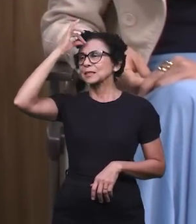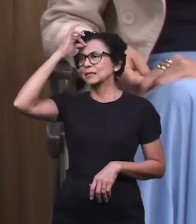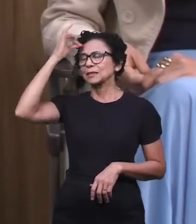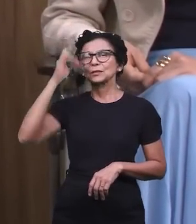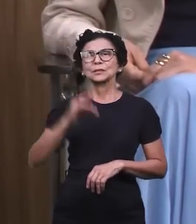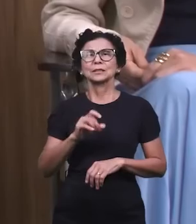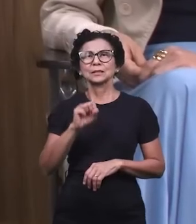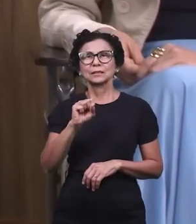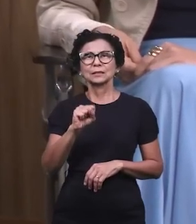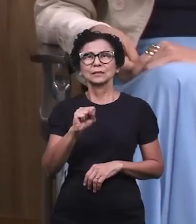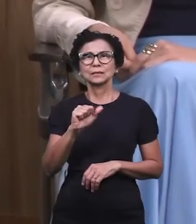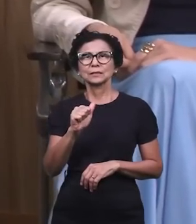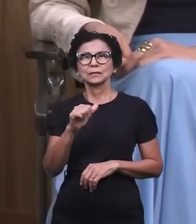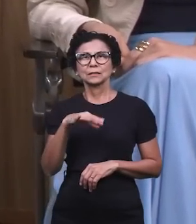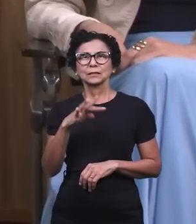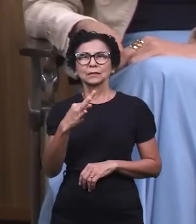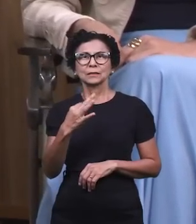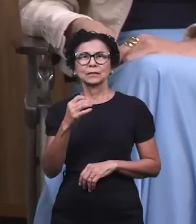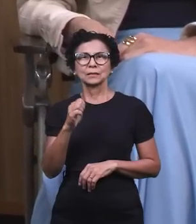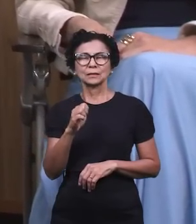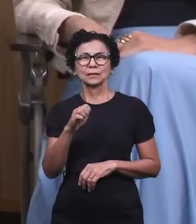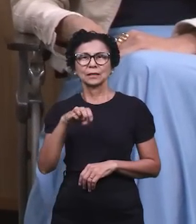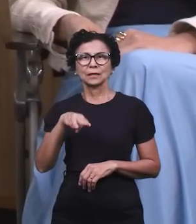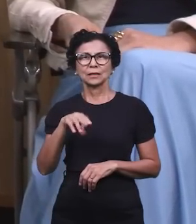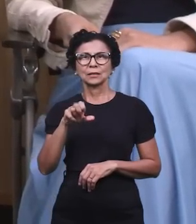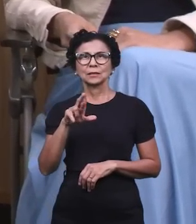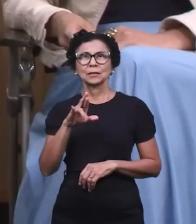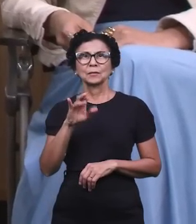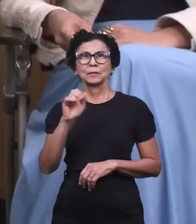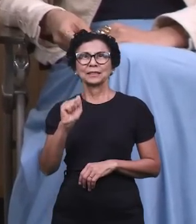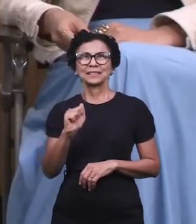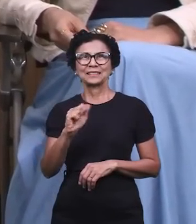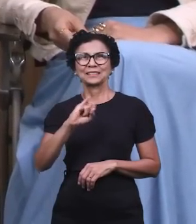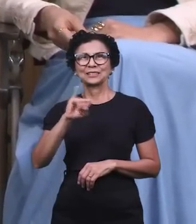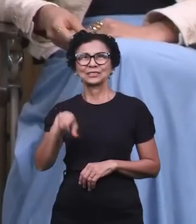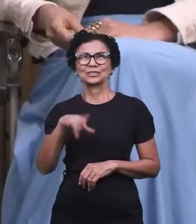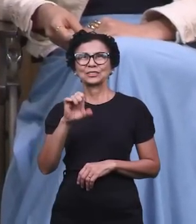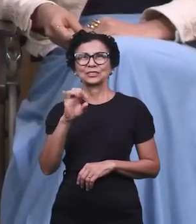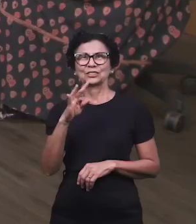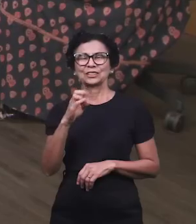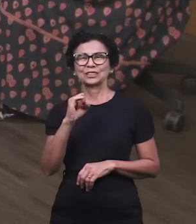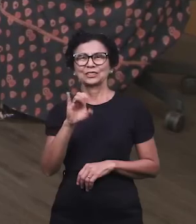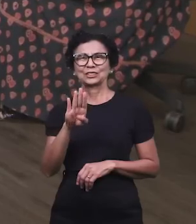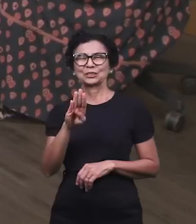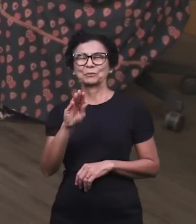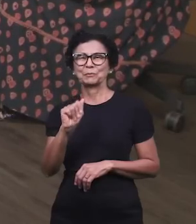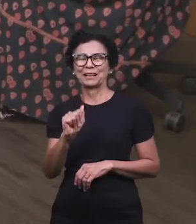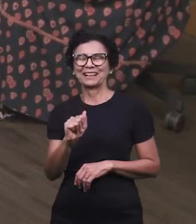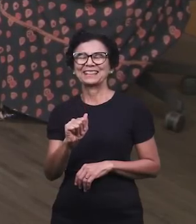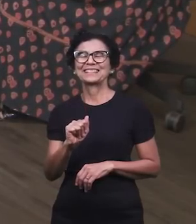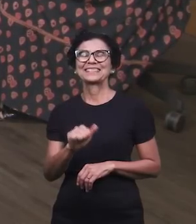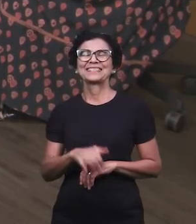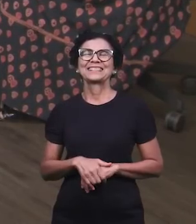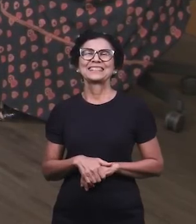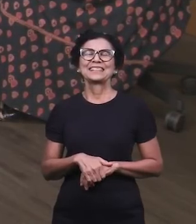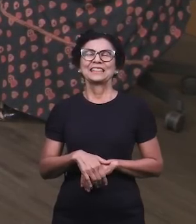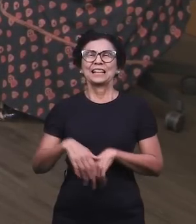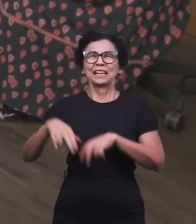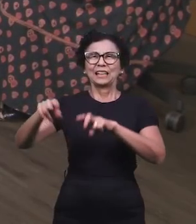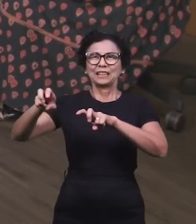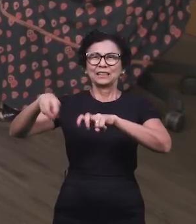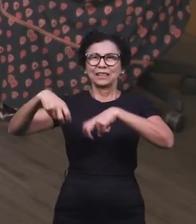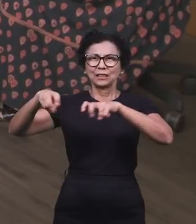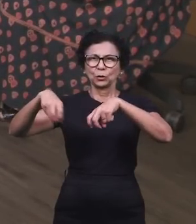Fica aqui no estado do Espírito Norte Santo ou Sul? também. Norte ou Sul, Mateus? Centro. Centro do estado, né? Mas